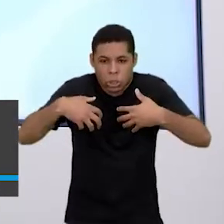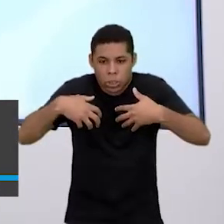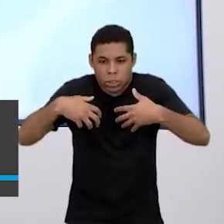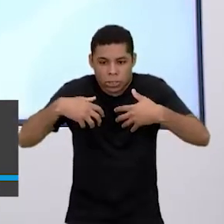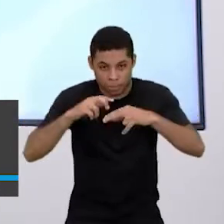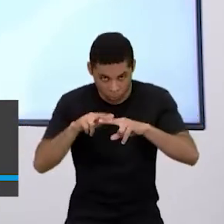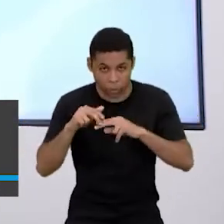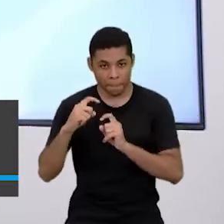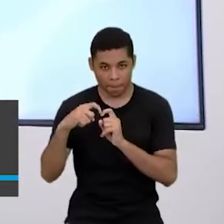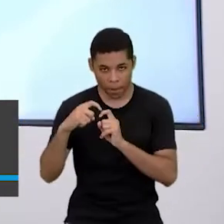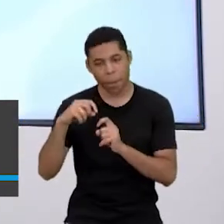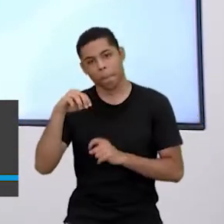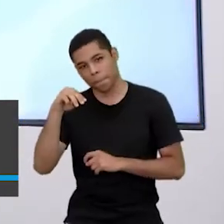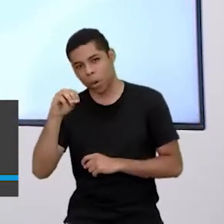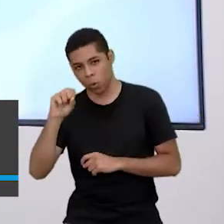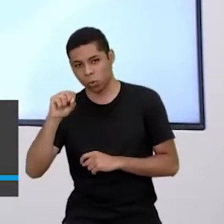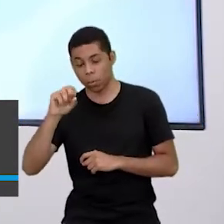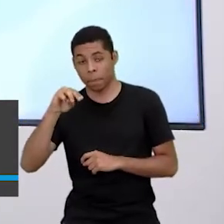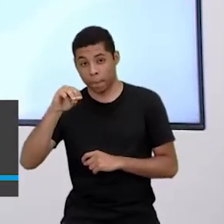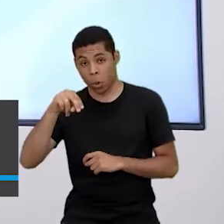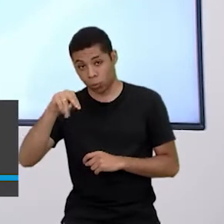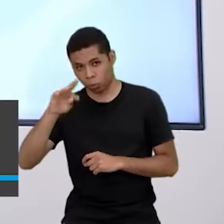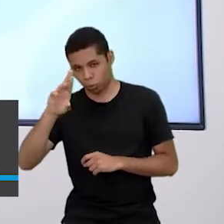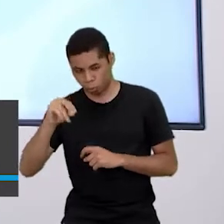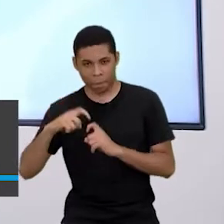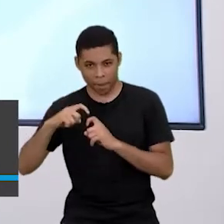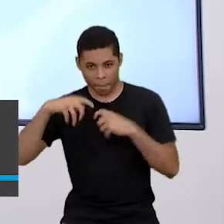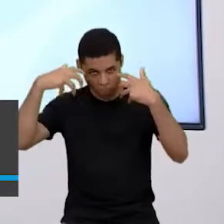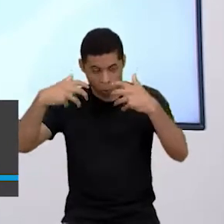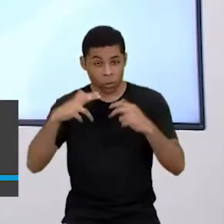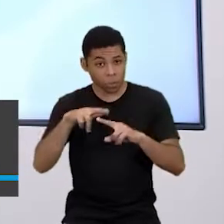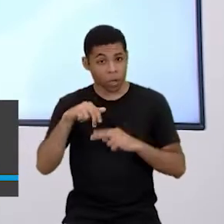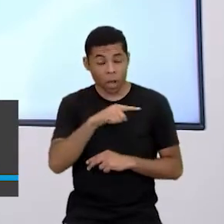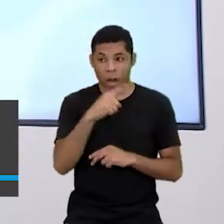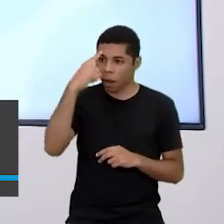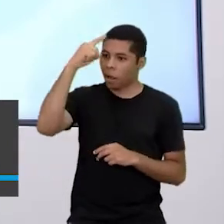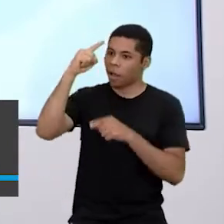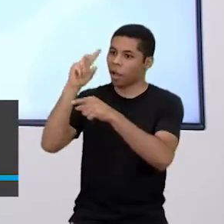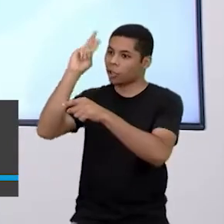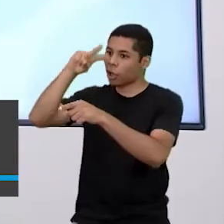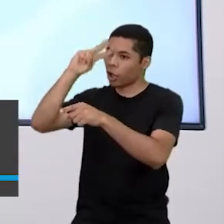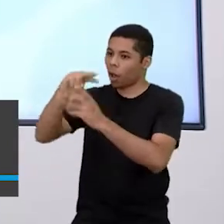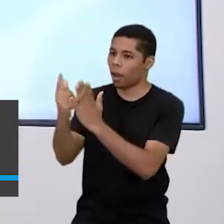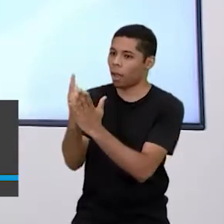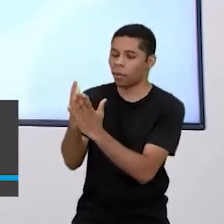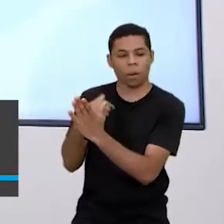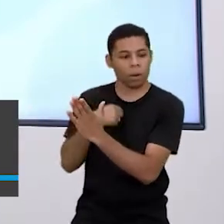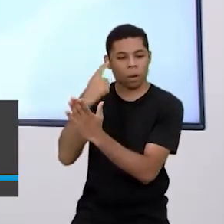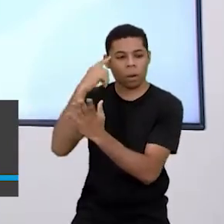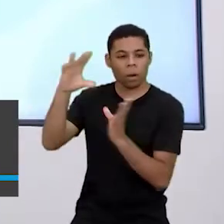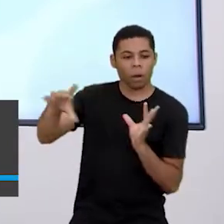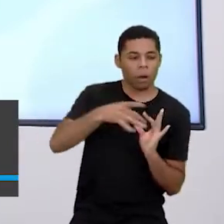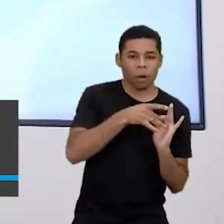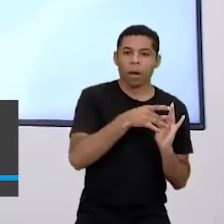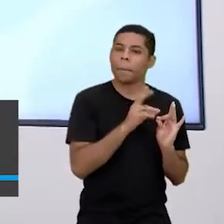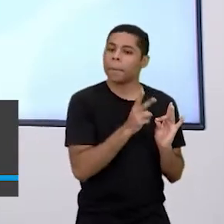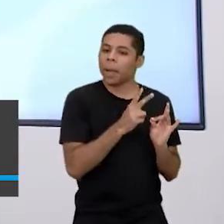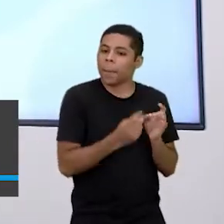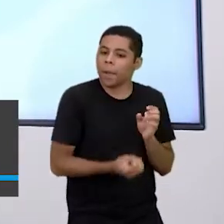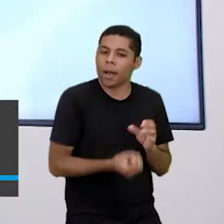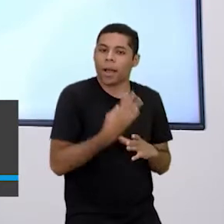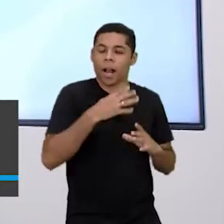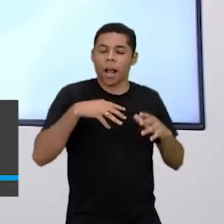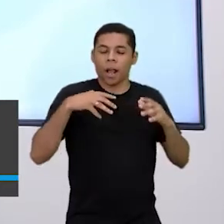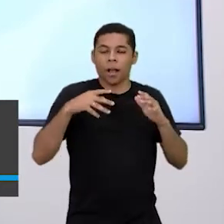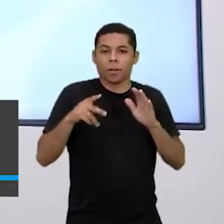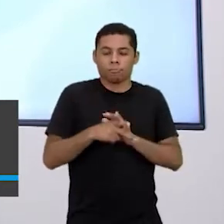Monstro. E então ele pegou essa história clássica e usou esse mesmo plot para